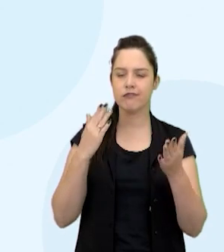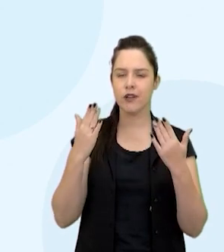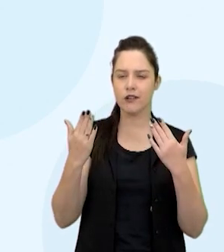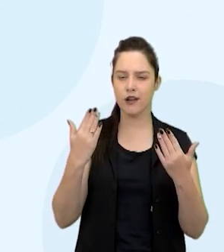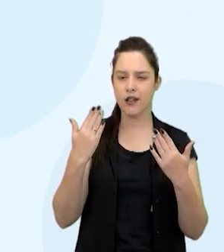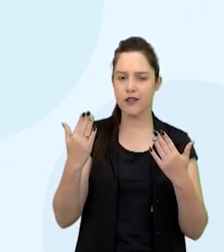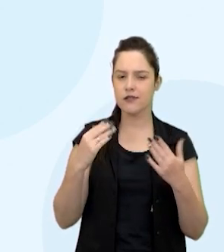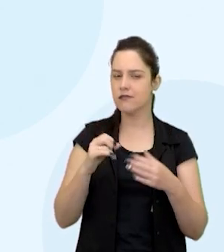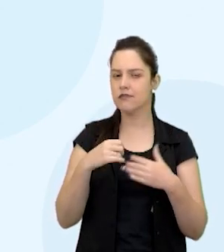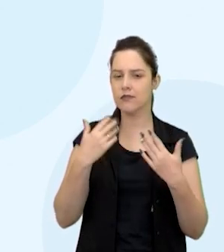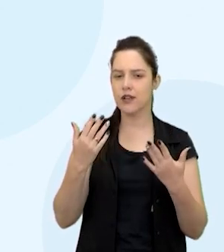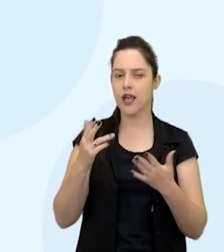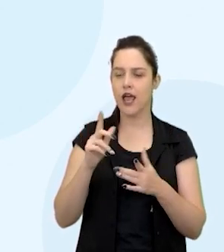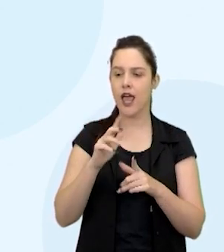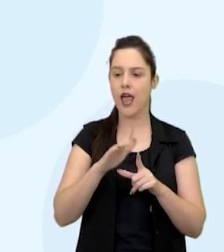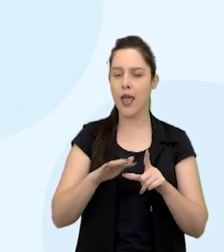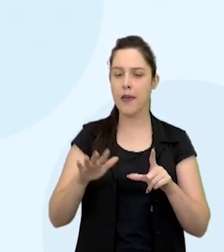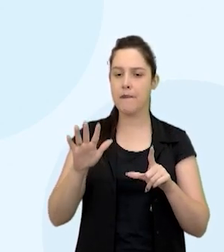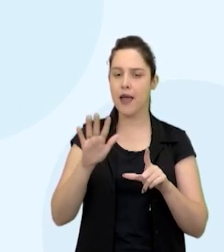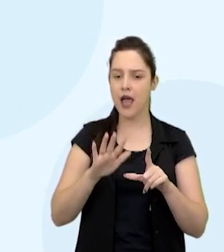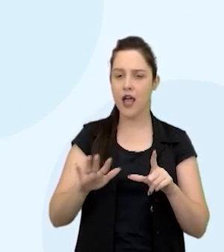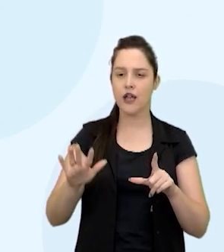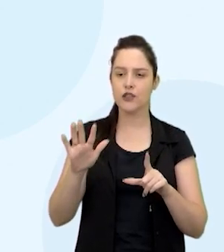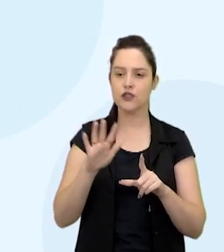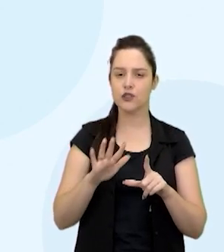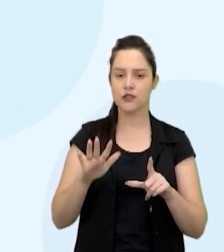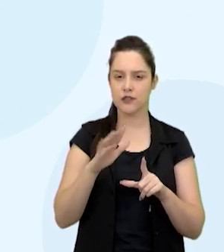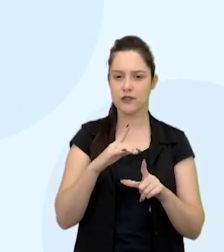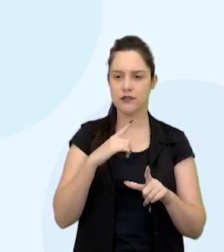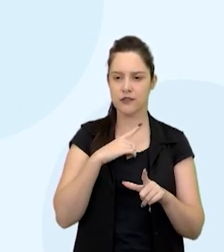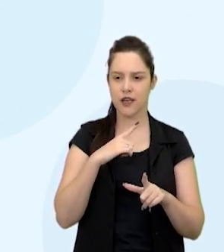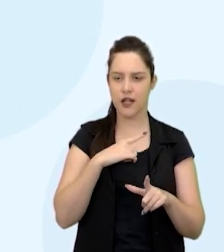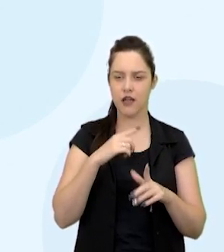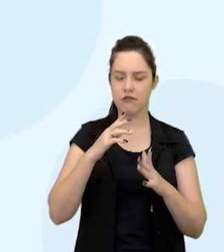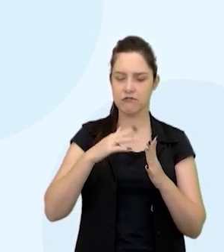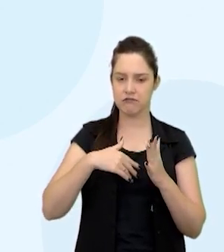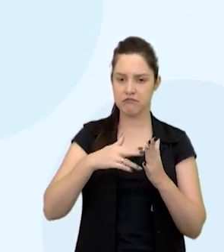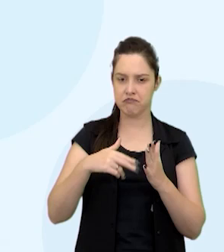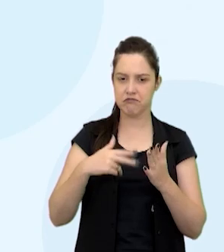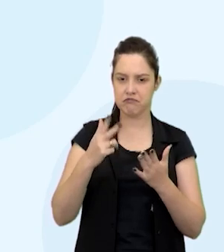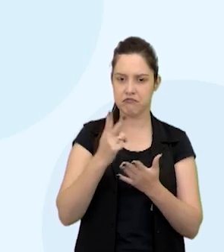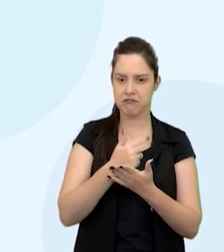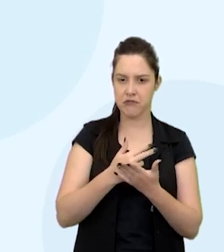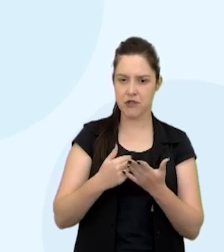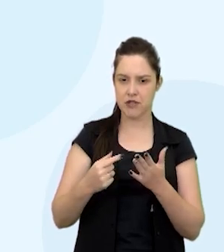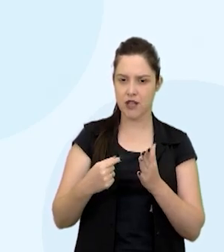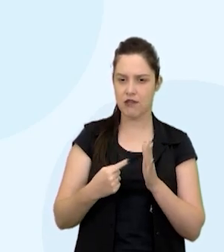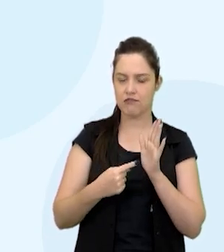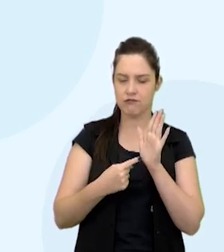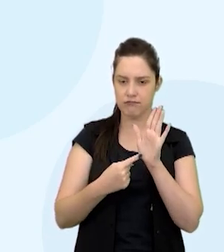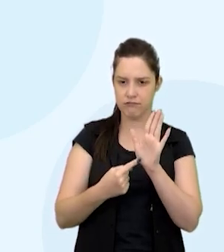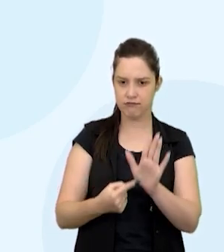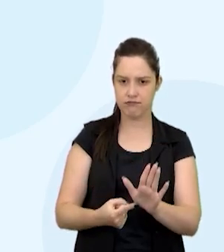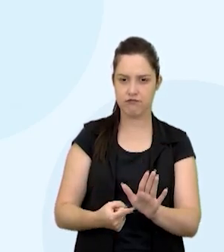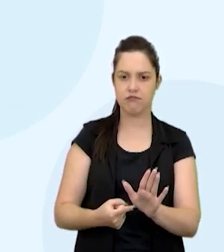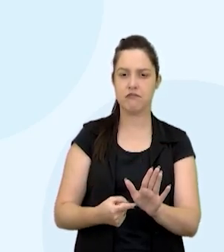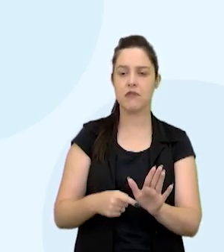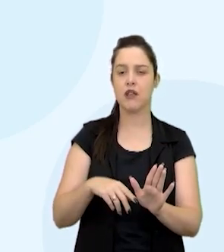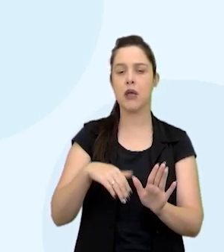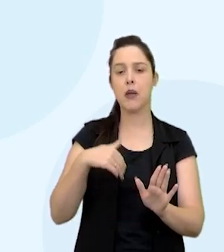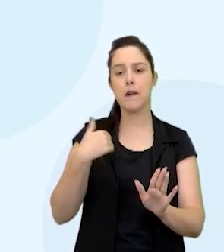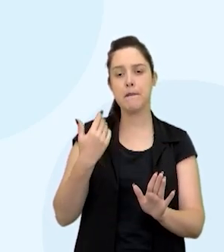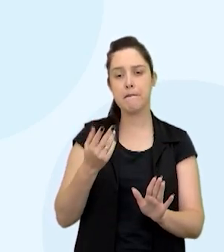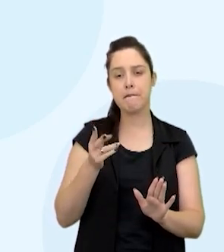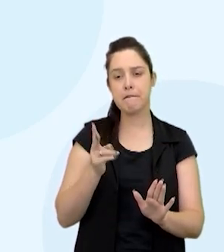trata de uma imagem no plano pictórico, que é uma pintura em desenho, a gente sempre está no plano 2D. Mesmo que ele tenha um